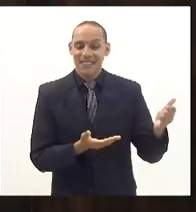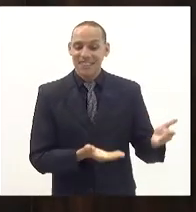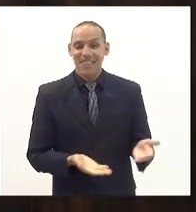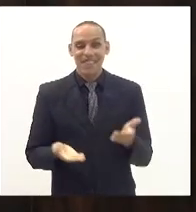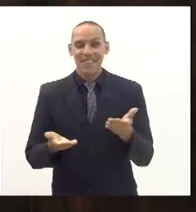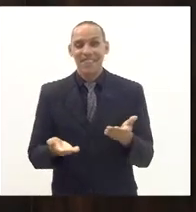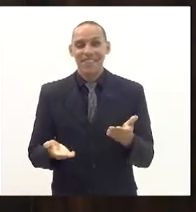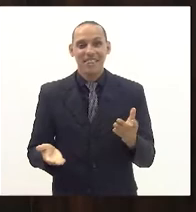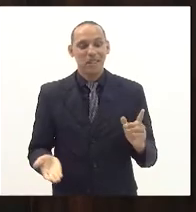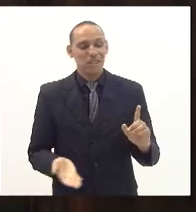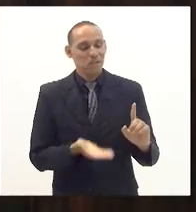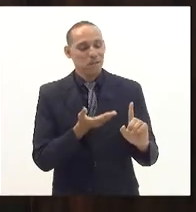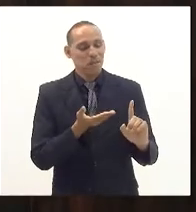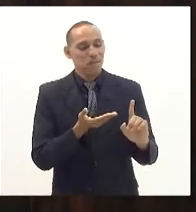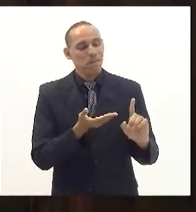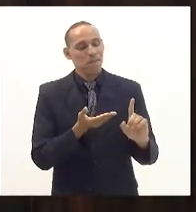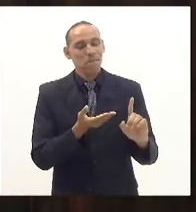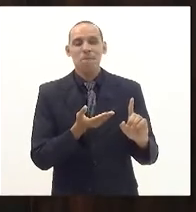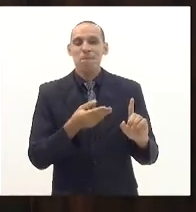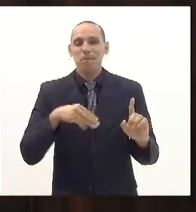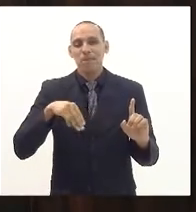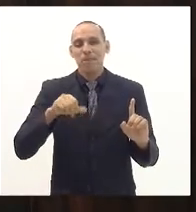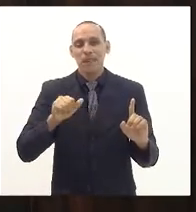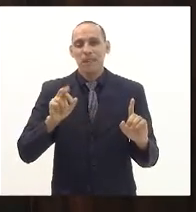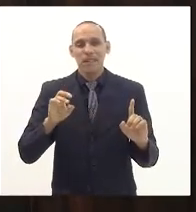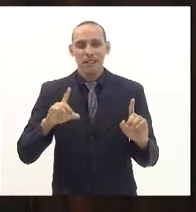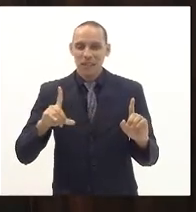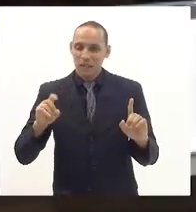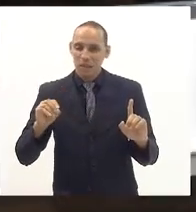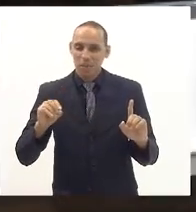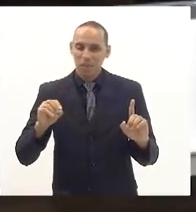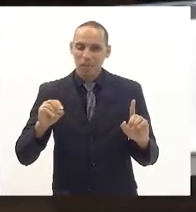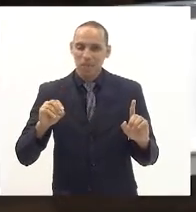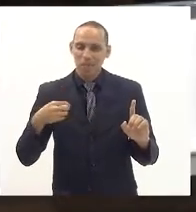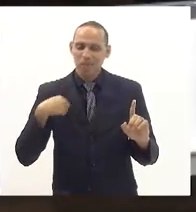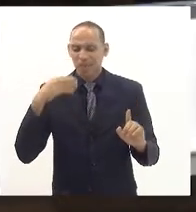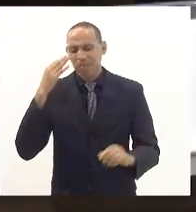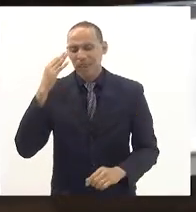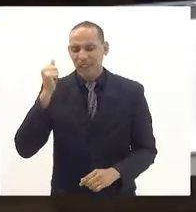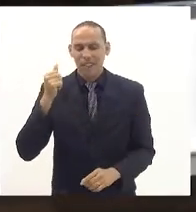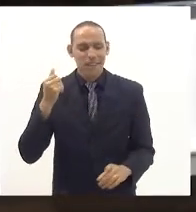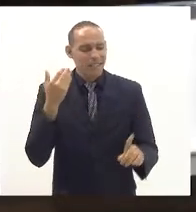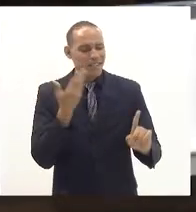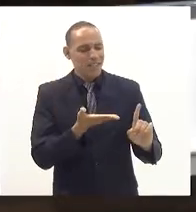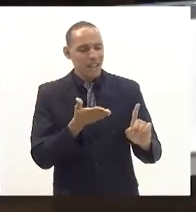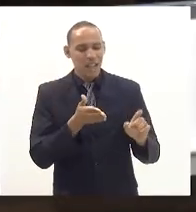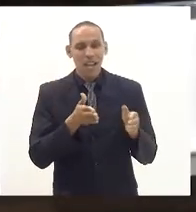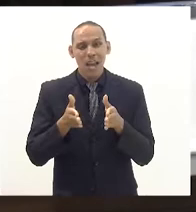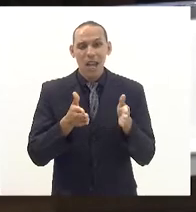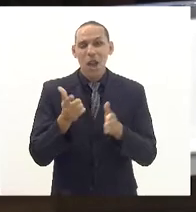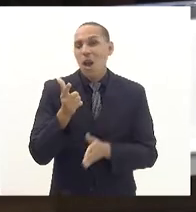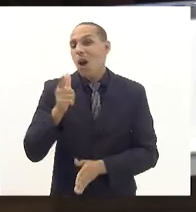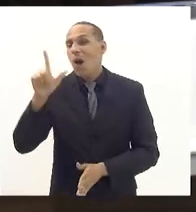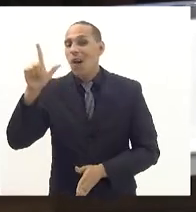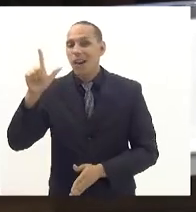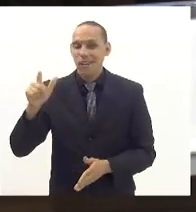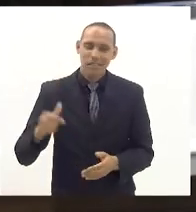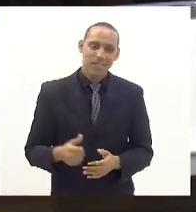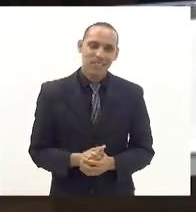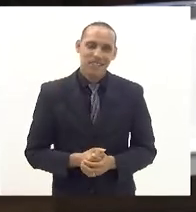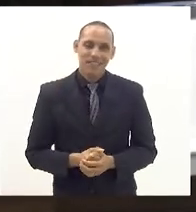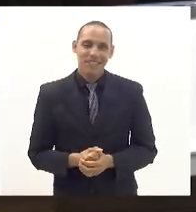do nosso querido Marcelo Moniz que eu sei que ele está trilhando o outros caminhos